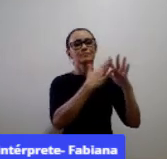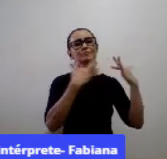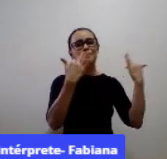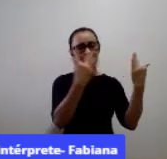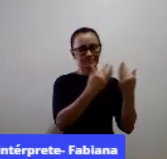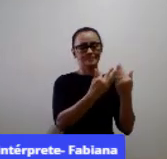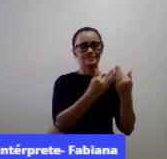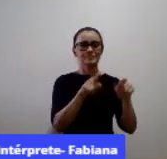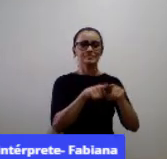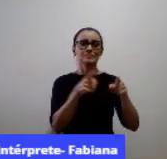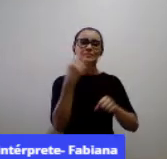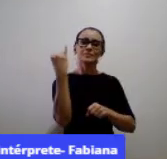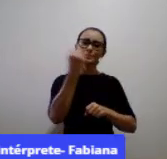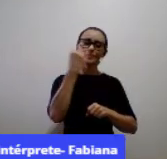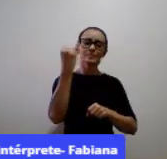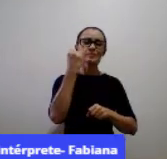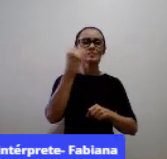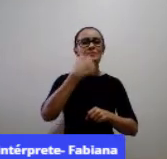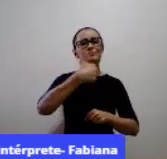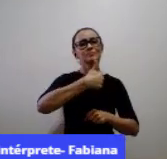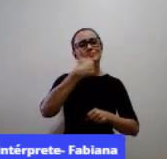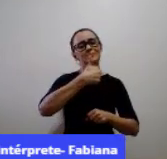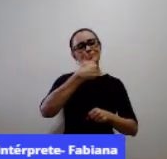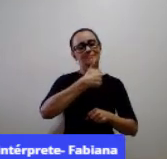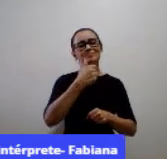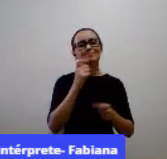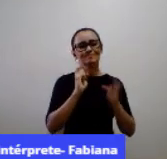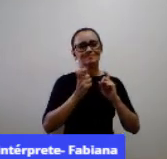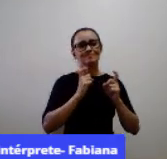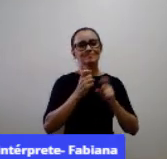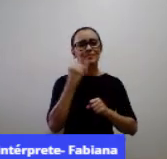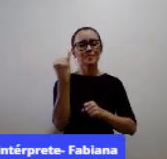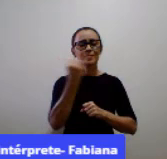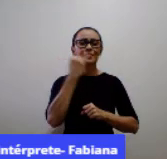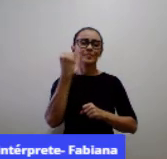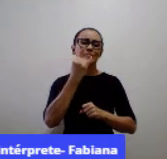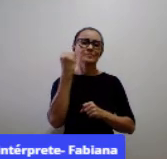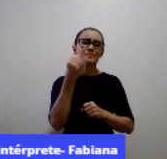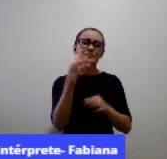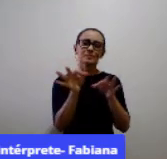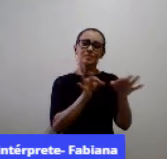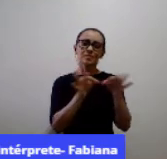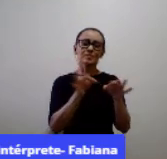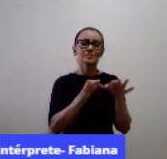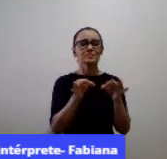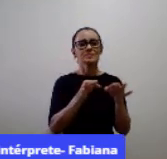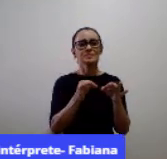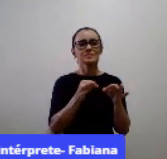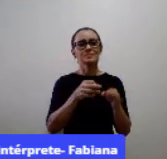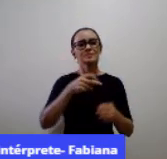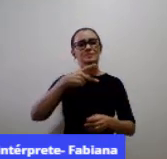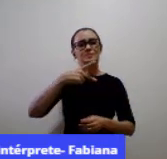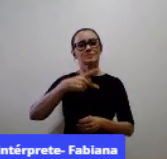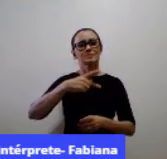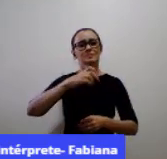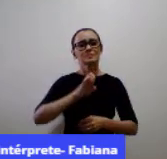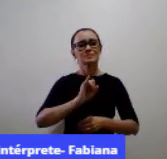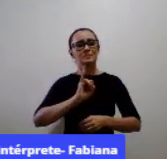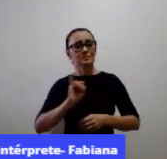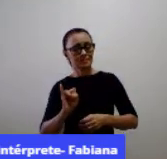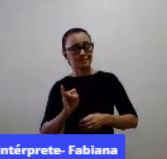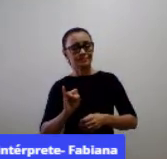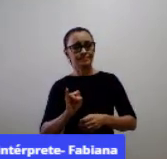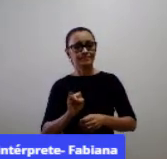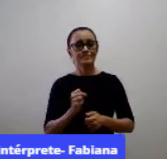primeira reunião, porque ela é importantíssima para a construção do PEI. Na realidade, é um dos